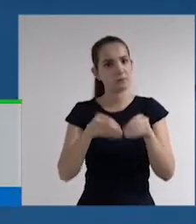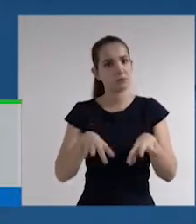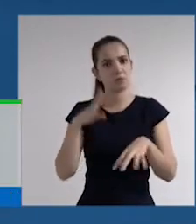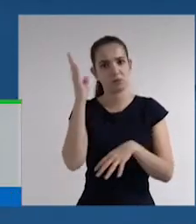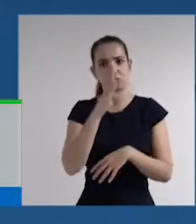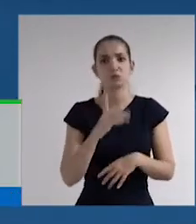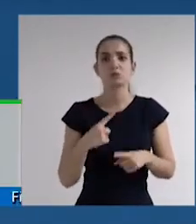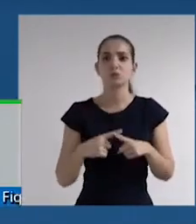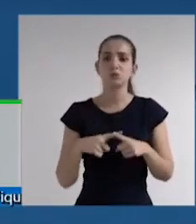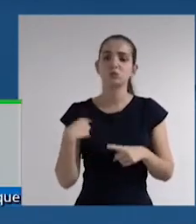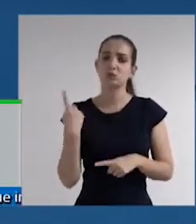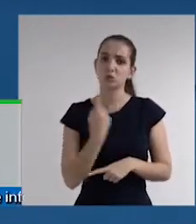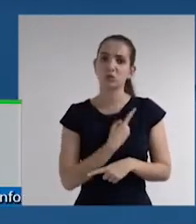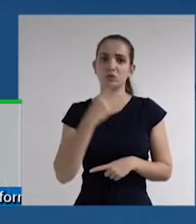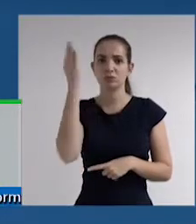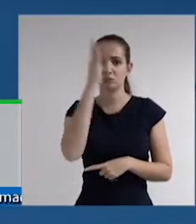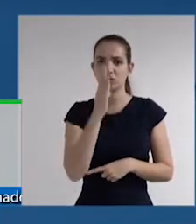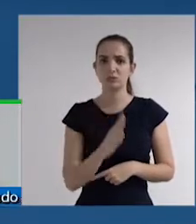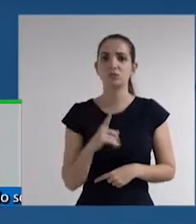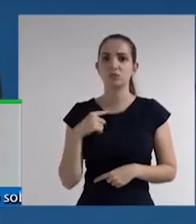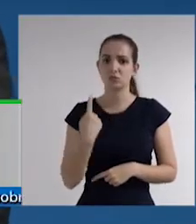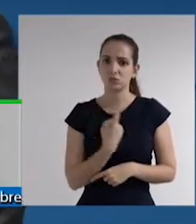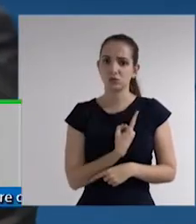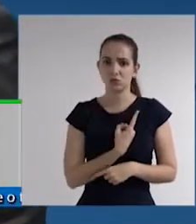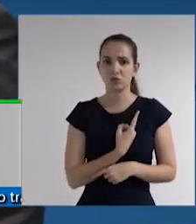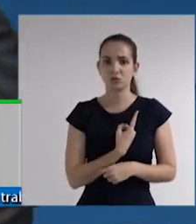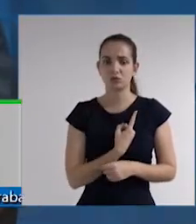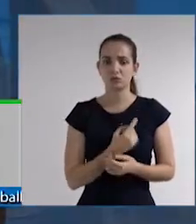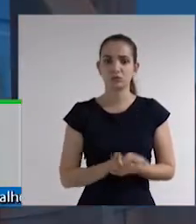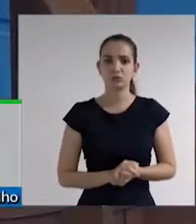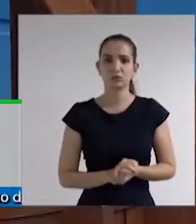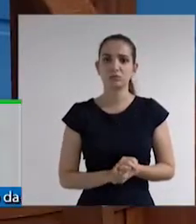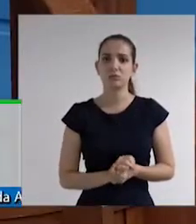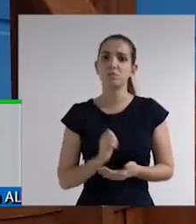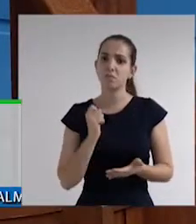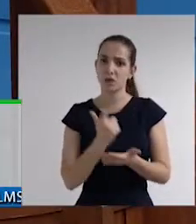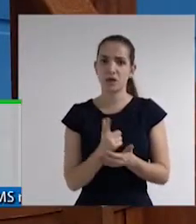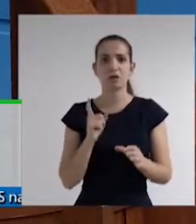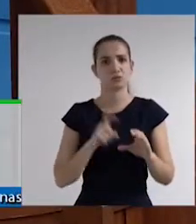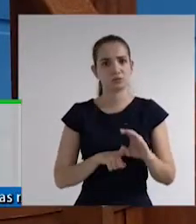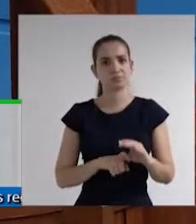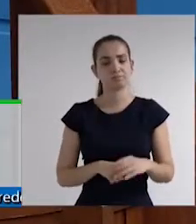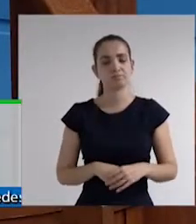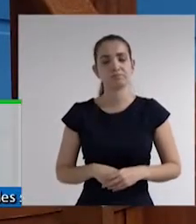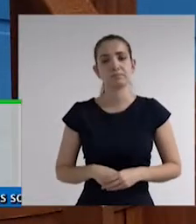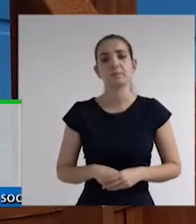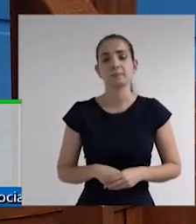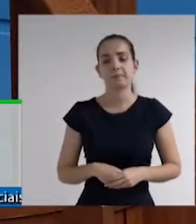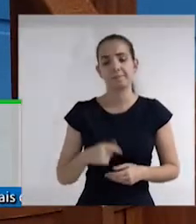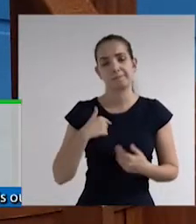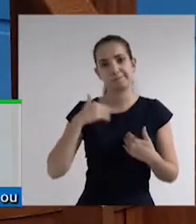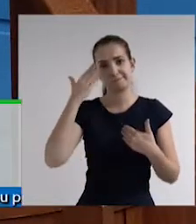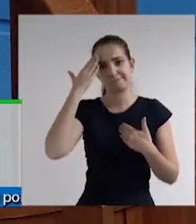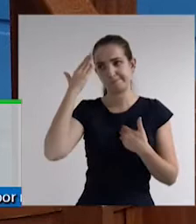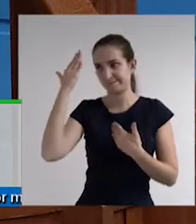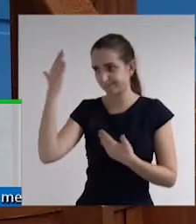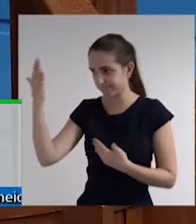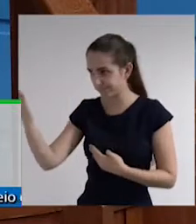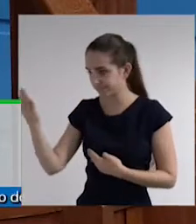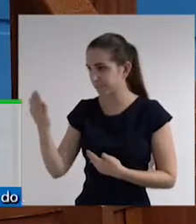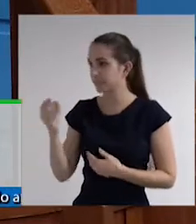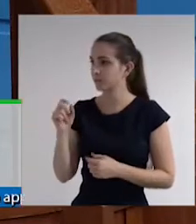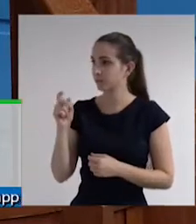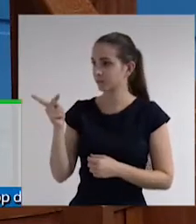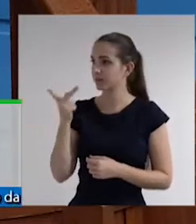nós somos brasileiros e somos nós que vamos pagar a conta. Era o que eu tinha, senhor presidente. Agradeço, incorporo também vossa parte.